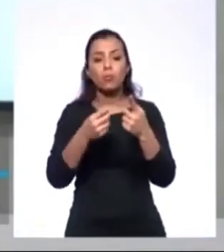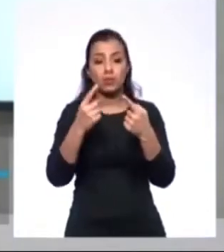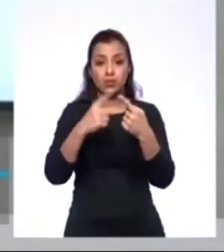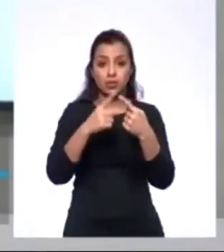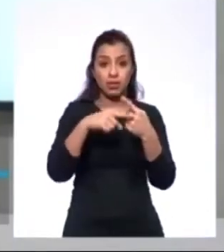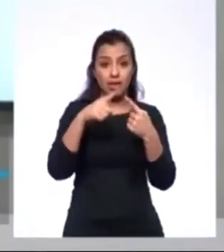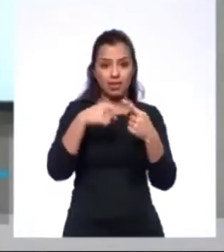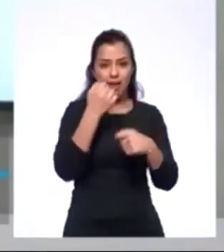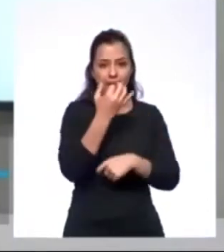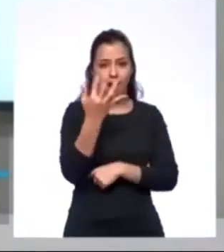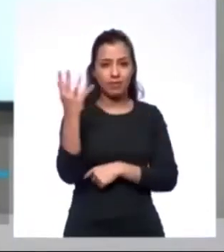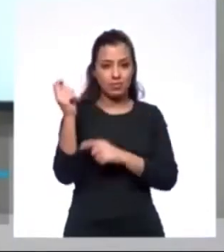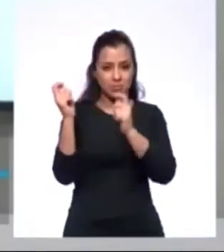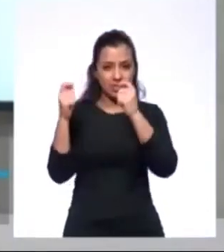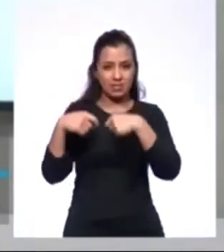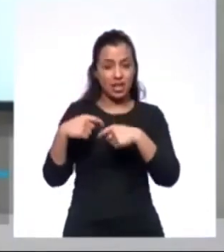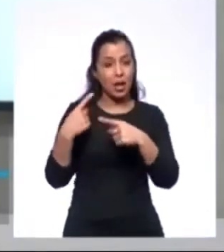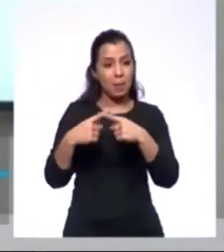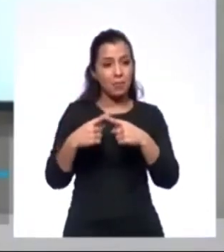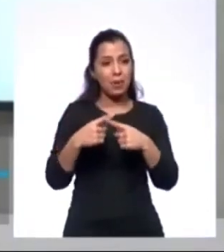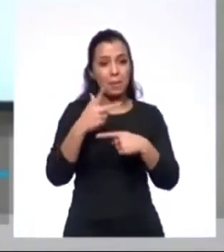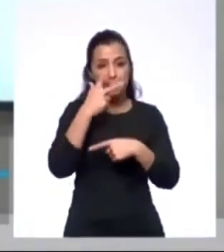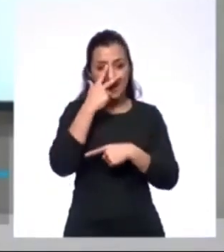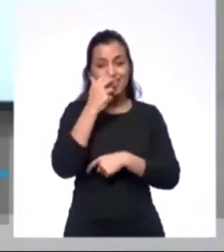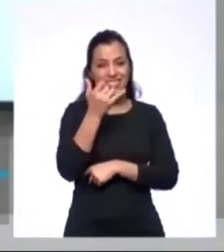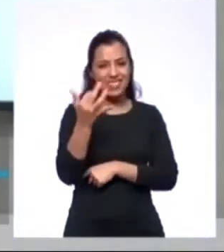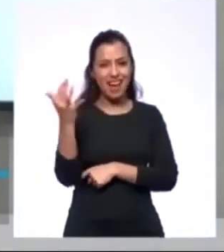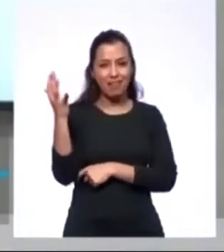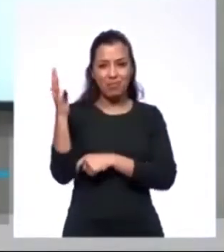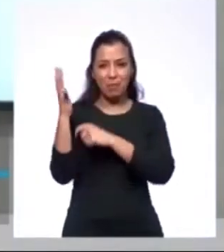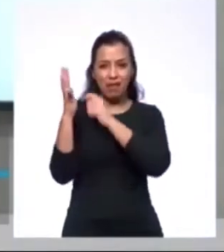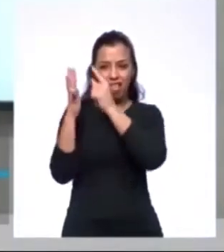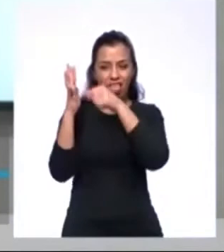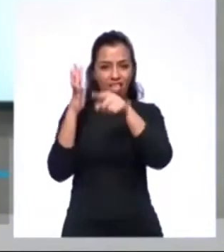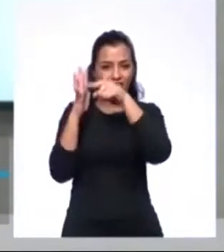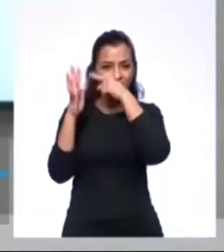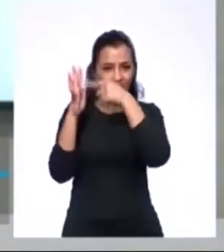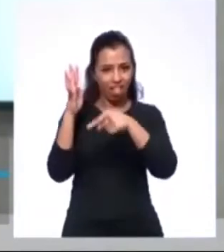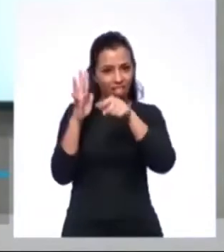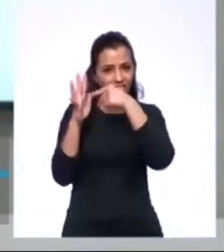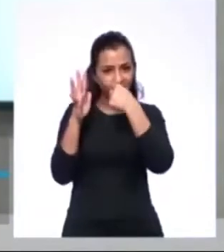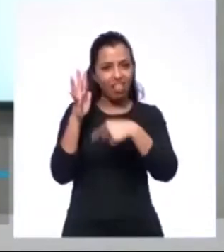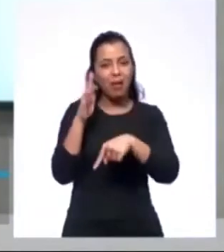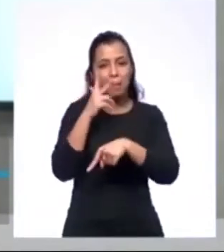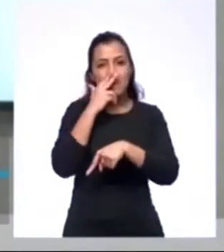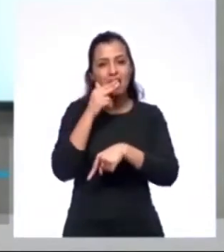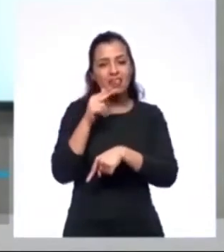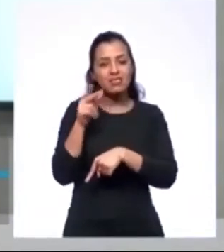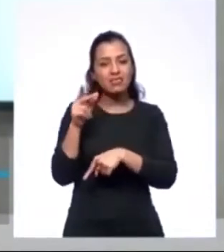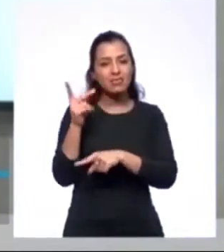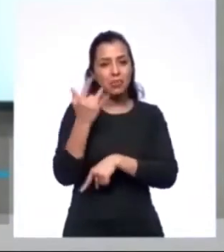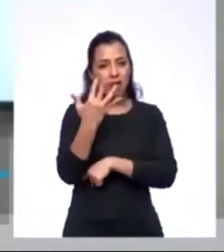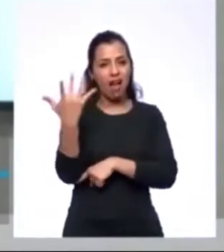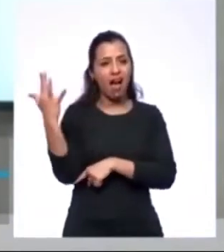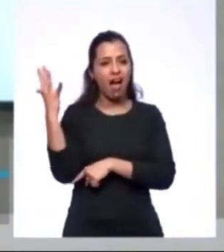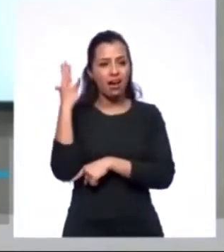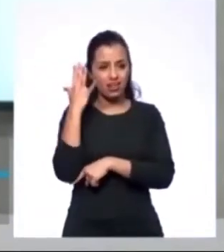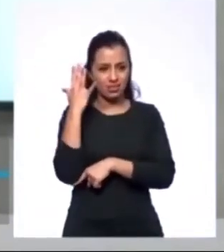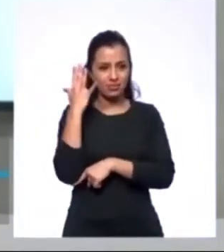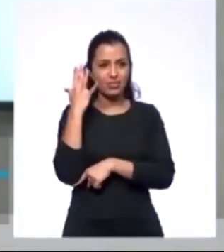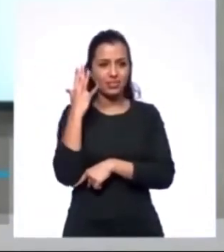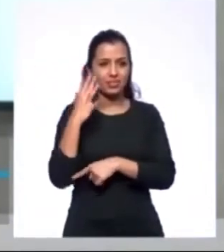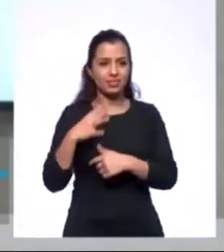possibilidades porque realmente parece os Ramos de uma árvore né Essas flechinhas elas parecem as ramificações